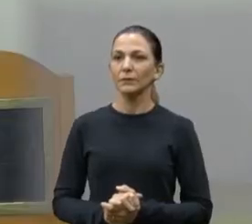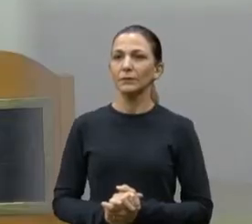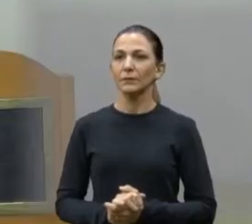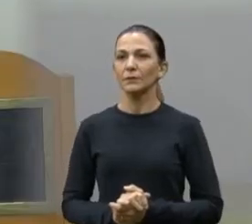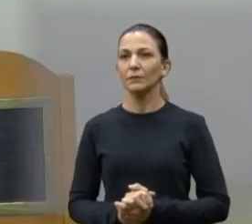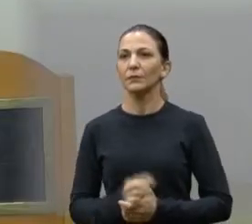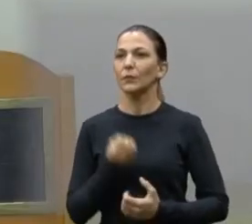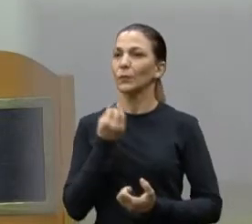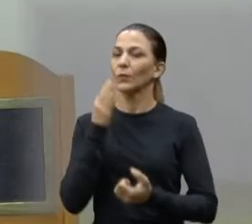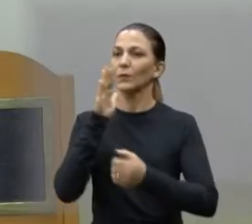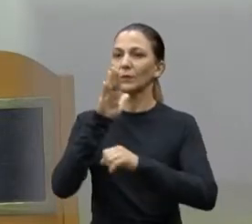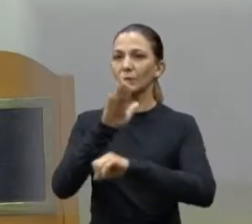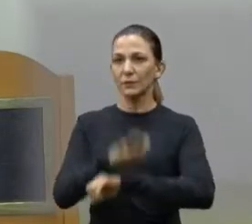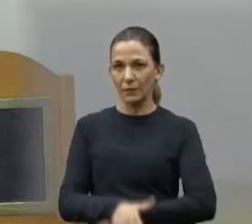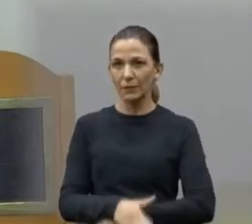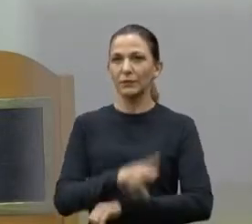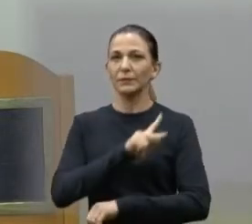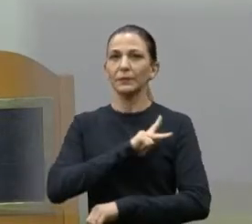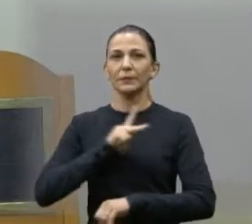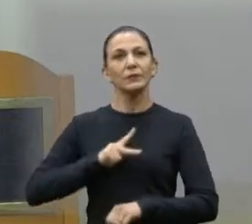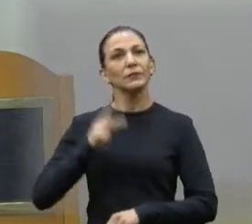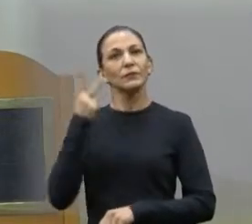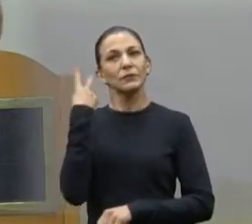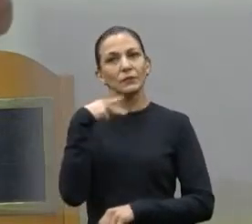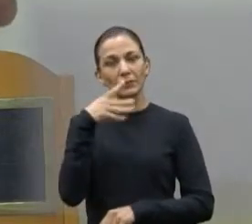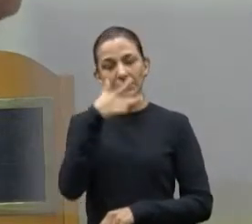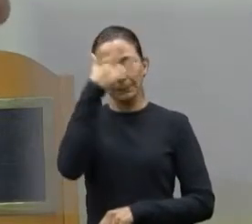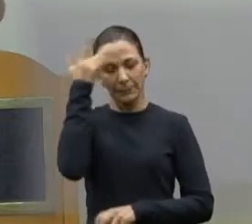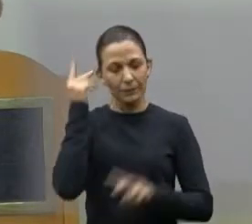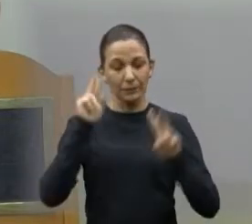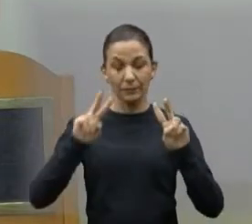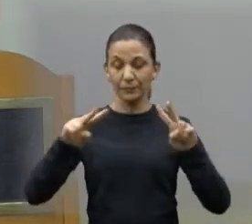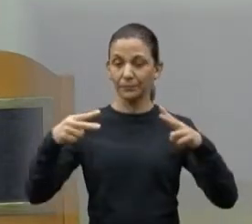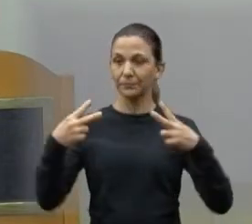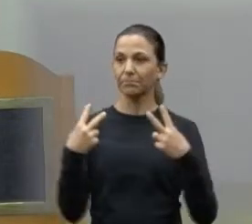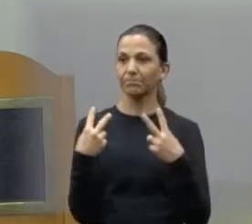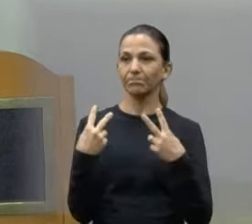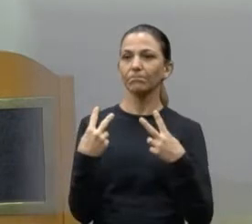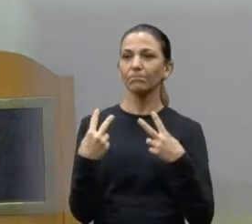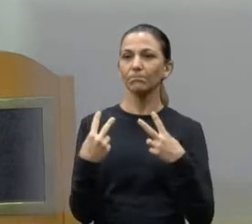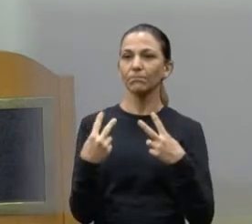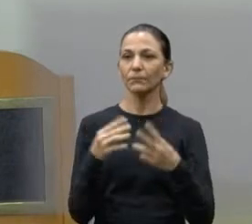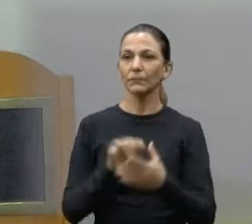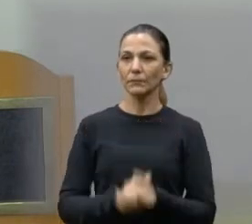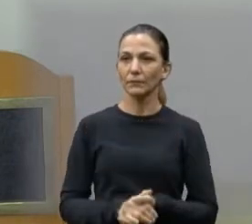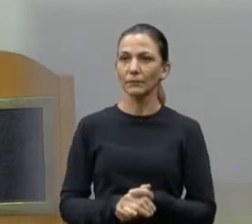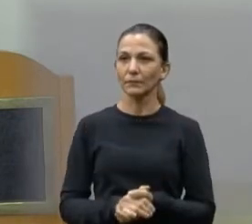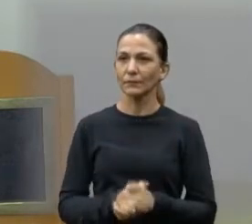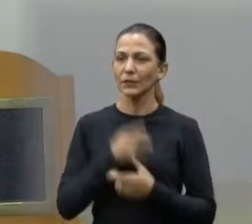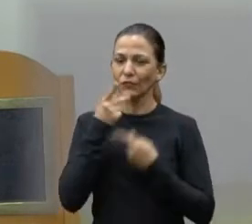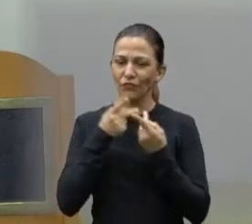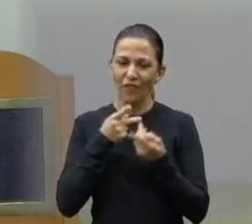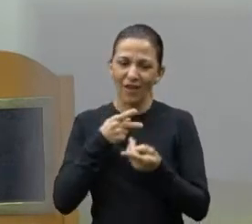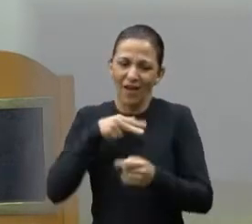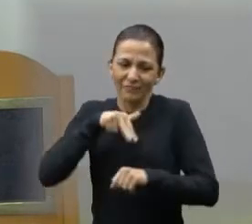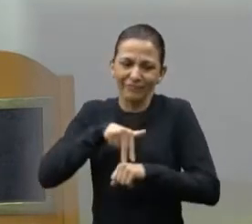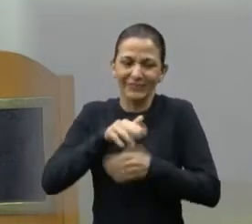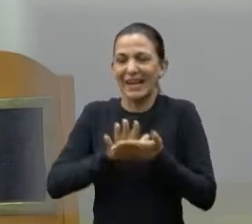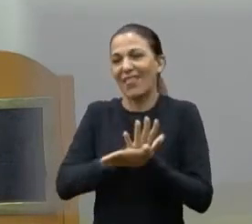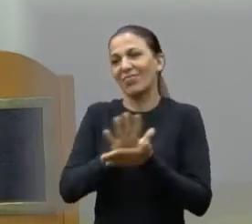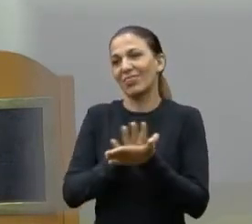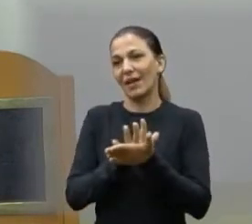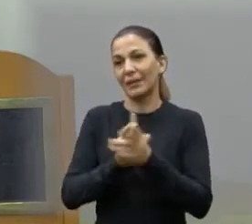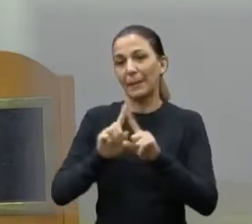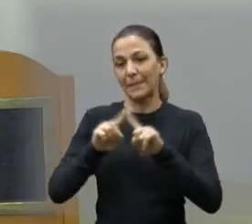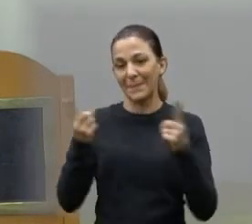Boa tarde senhor presidente nobres vereadores quem nos ouve nos assiste até não ia falar no pequeno expediente hoje mas